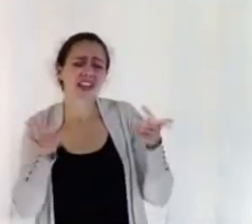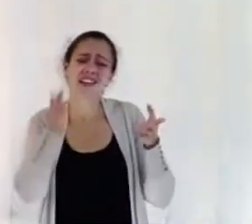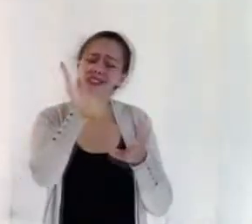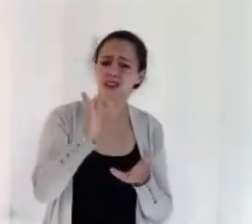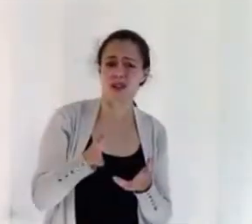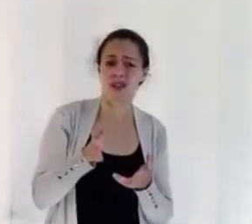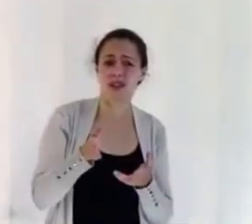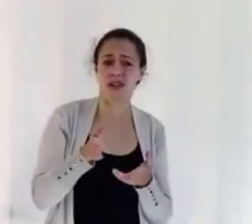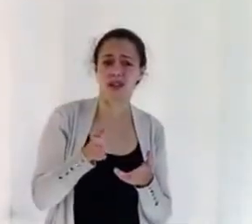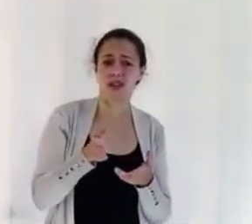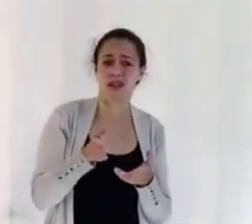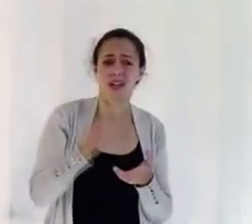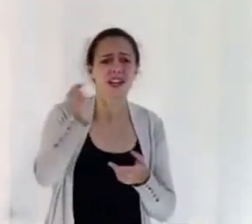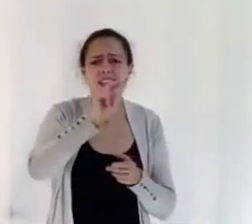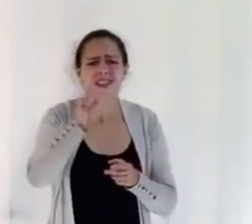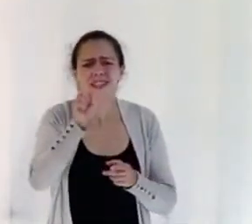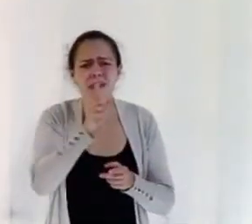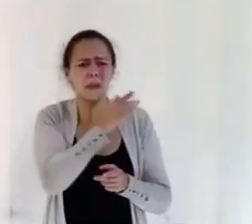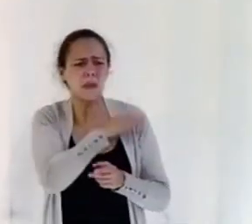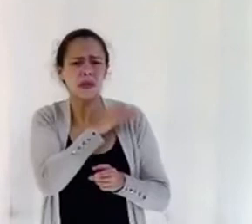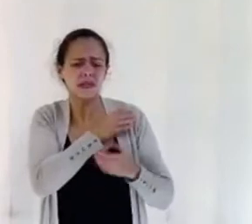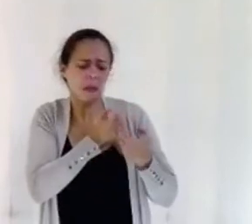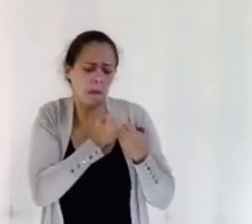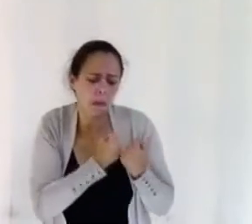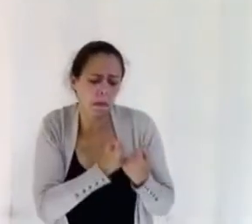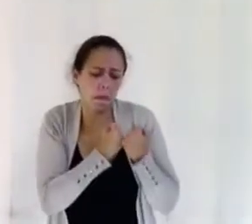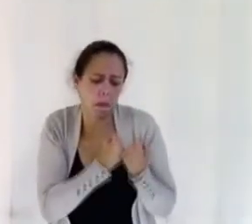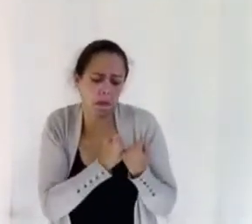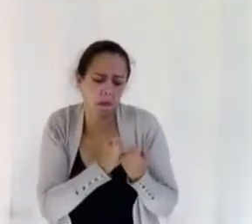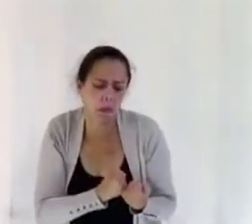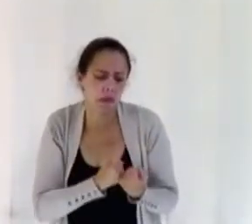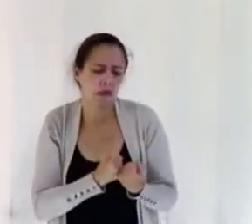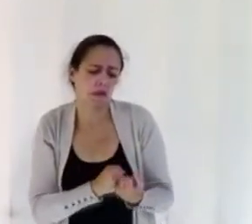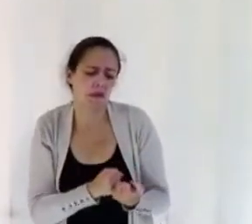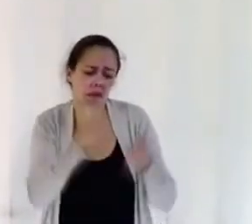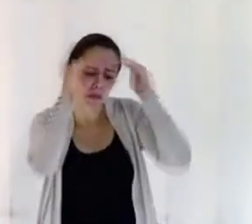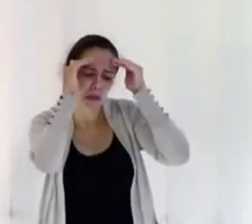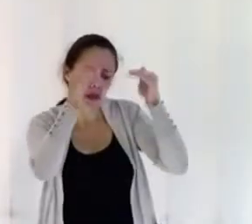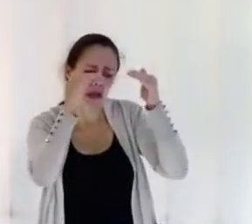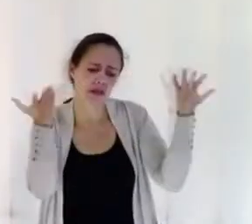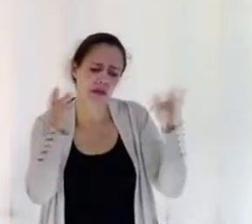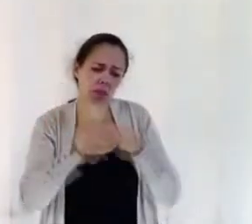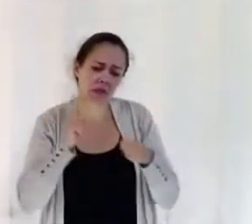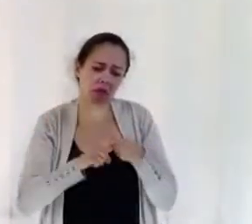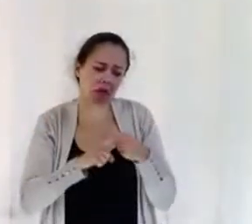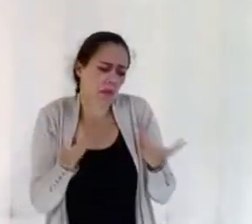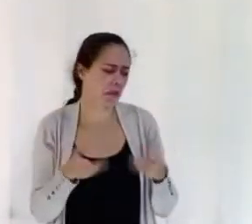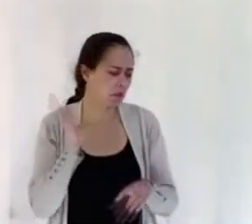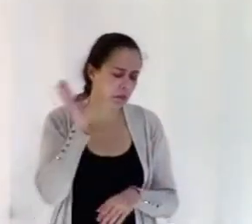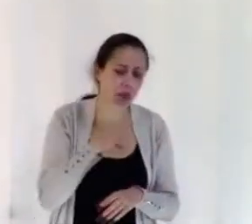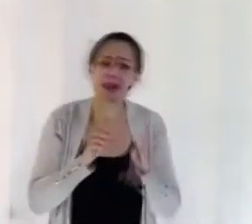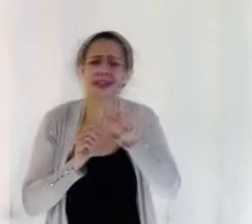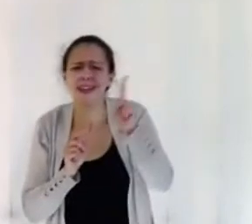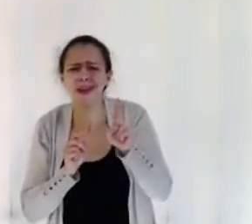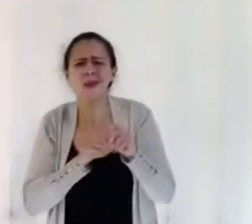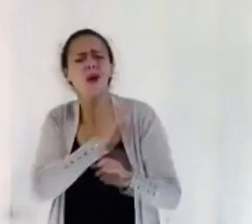com um coração contrito, com um coração temeroso, porque nós fazemos isso porque